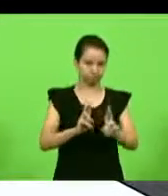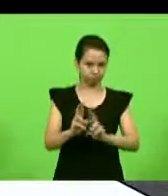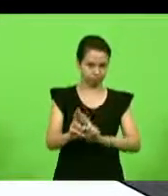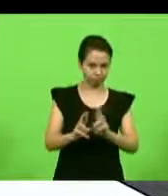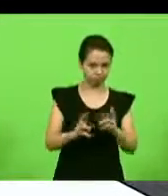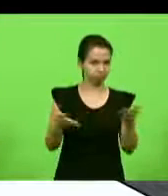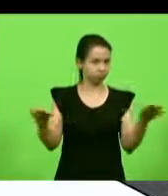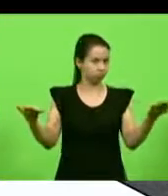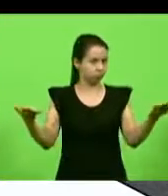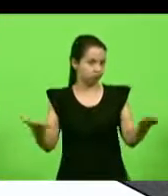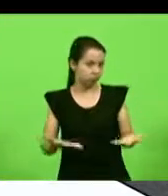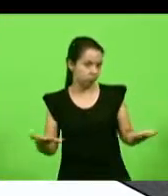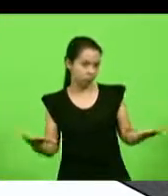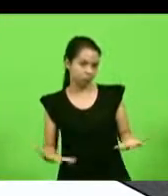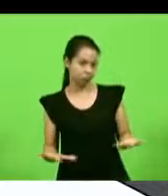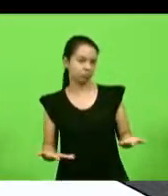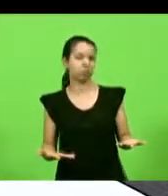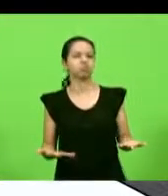Hoje,